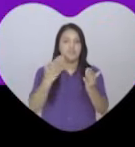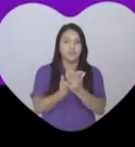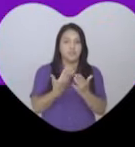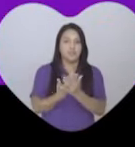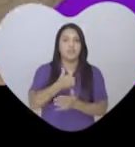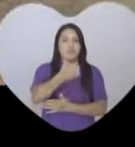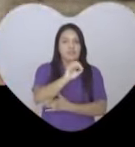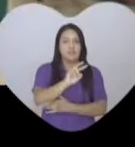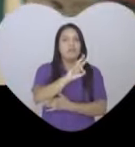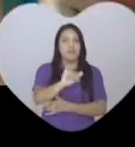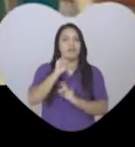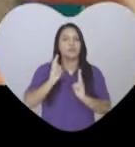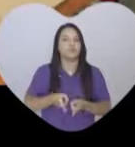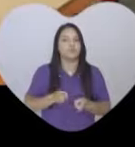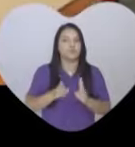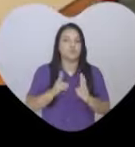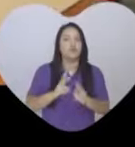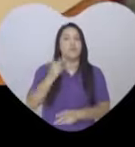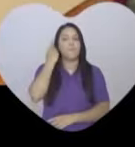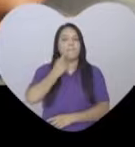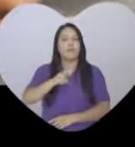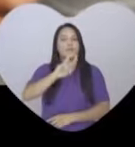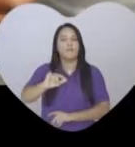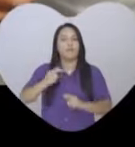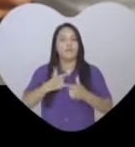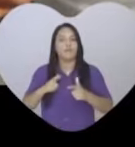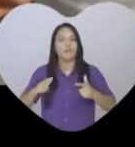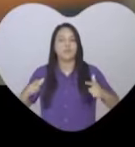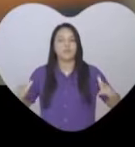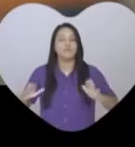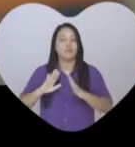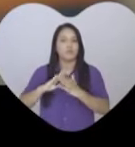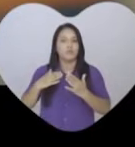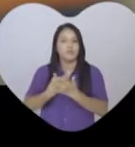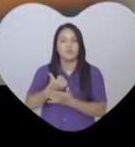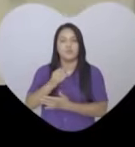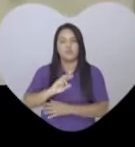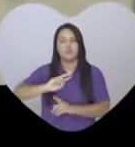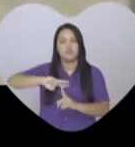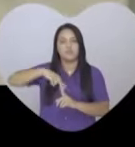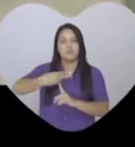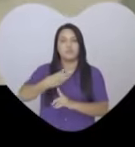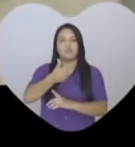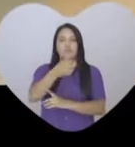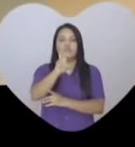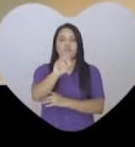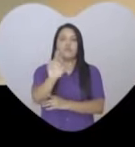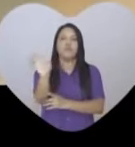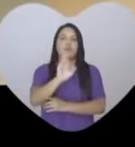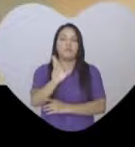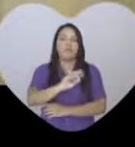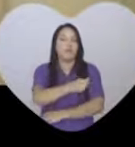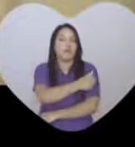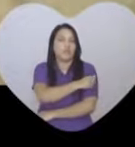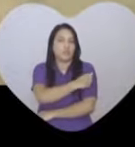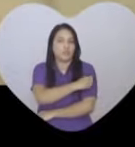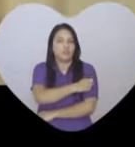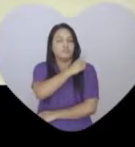é certo. O Escola 10 vai continuar. Paulo vai ampliar o Escola 10 e aumentar o valor para